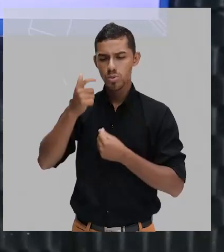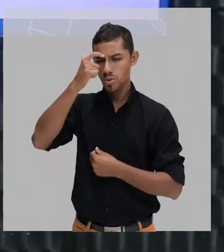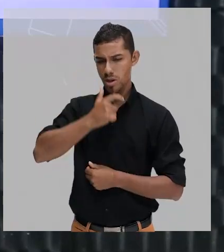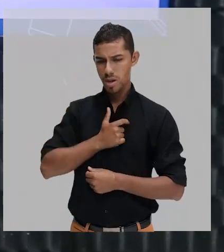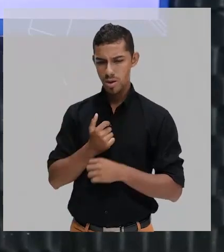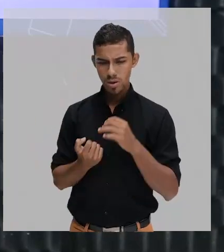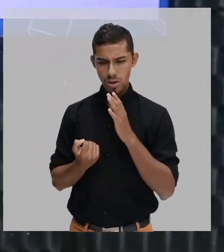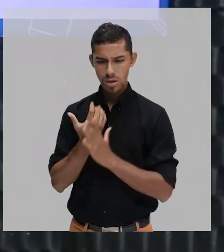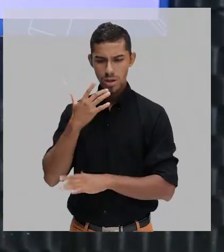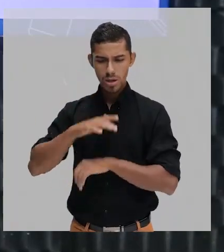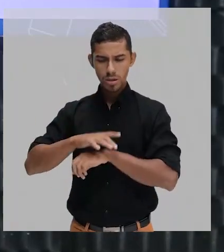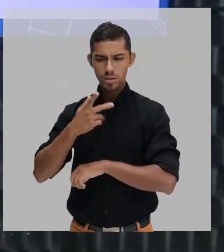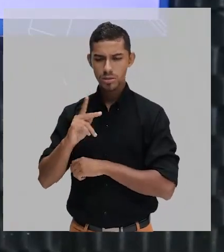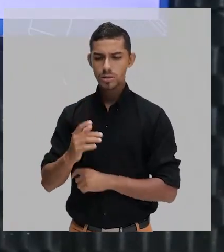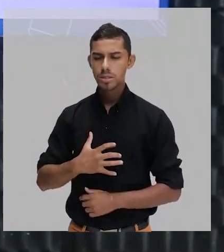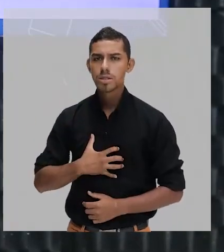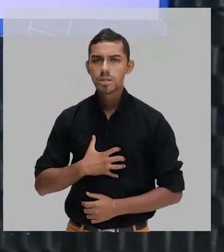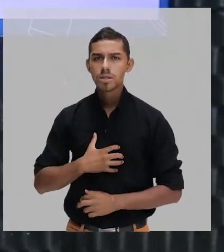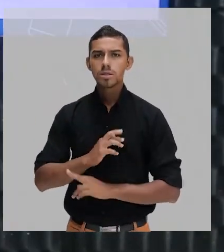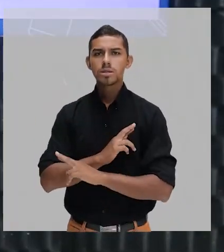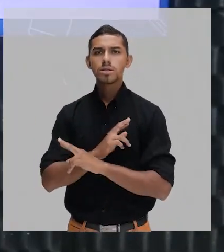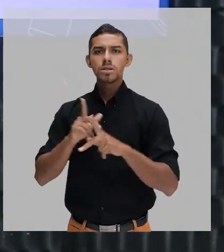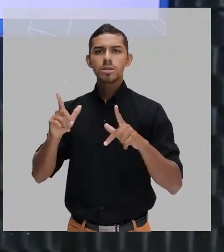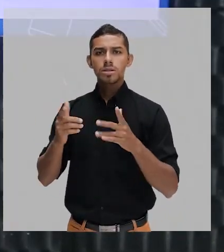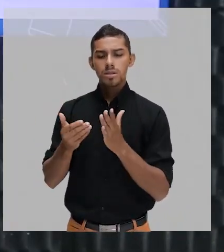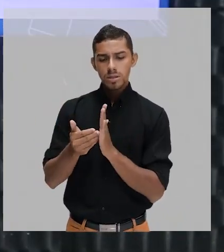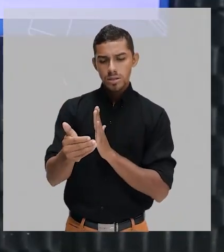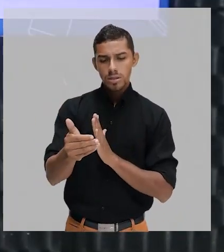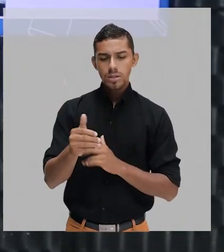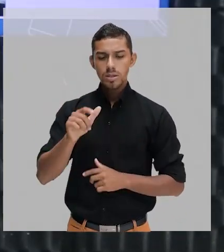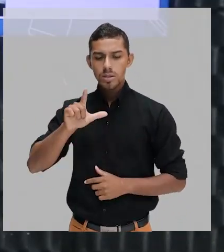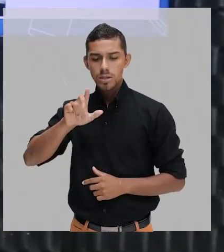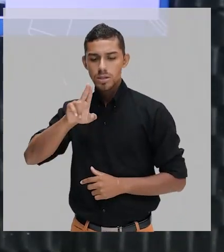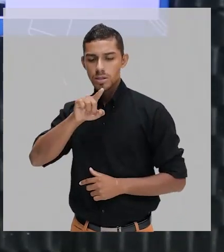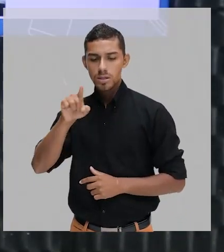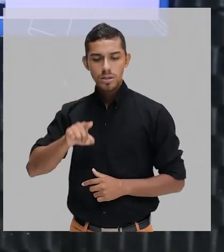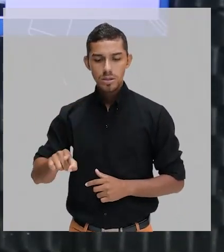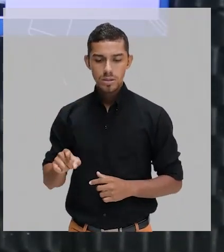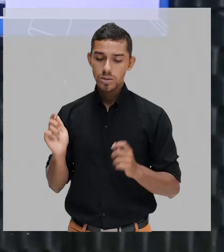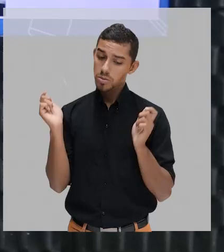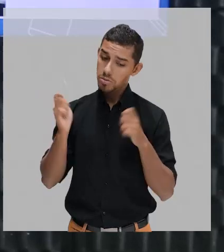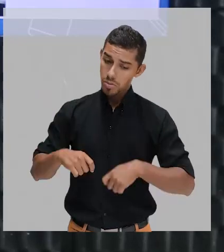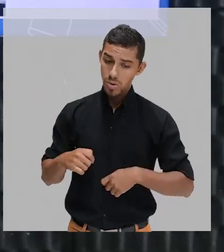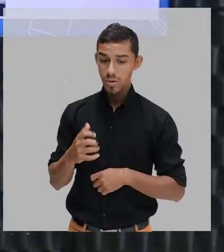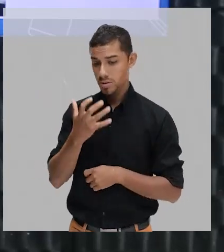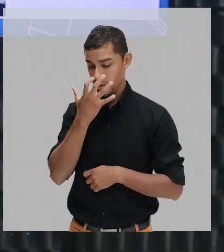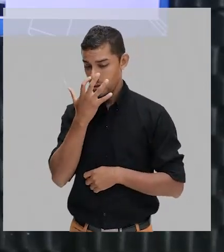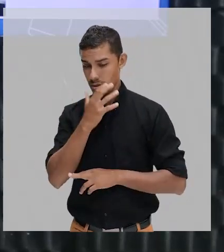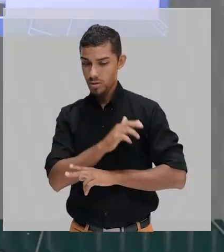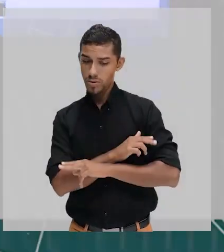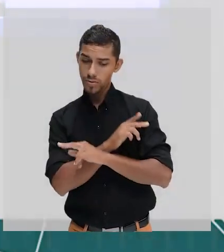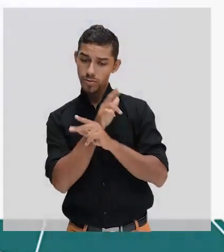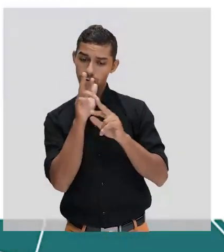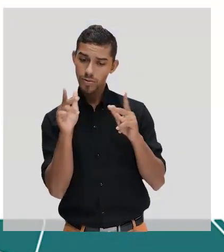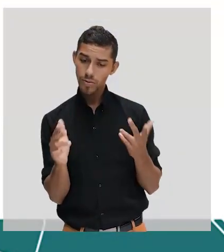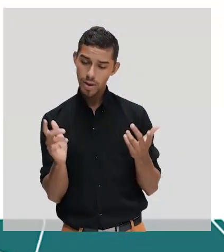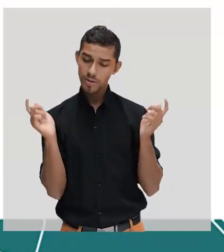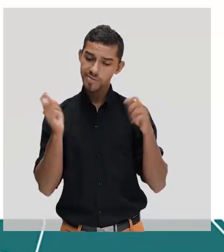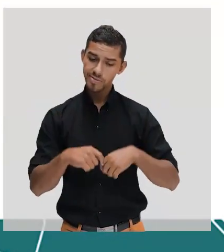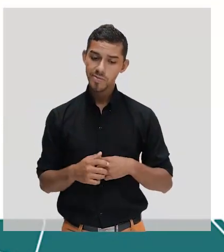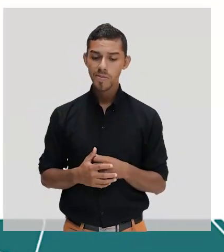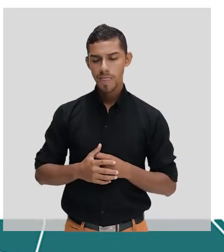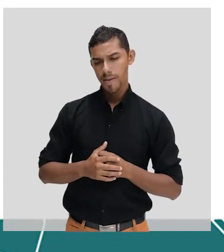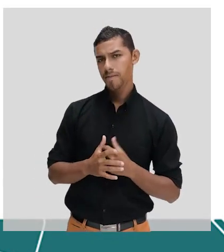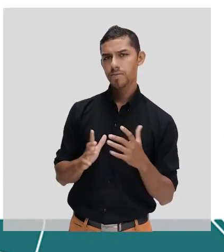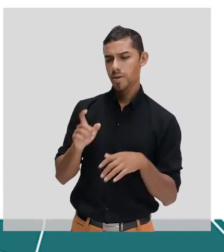criar efeitos diferenciados a partir da luz. Bom, a luz ela pode vir de várias maneiras. As luzes de